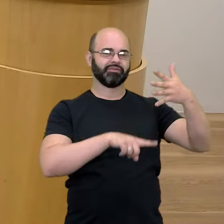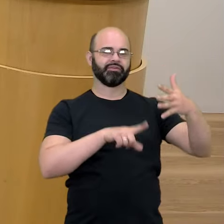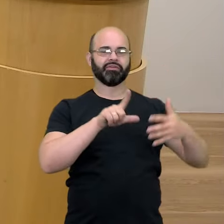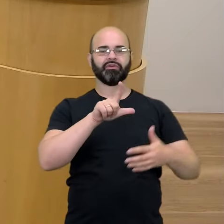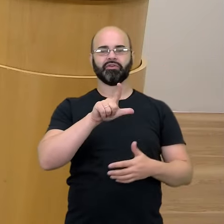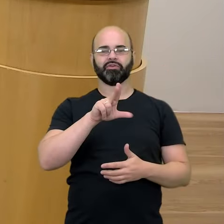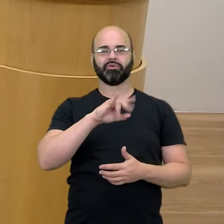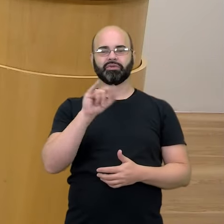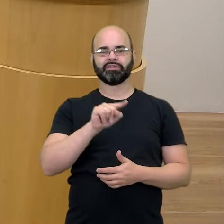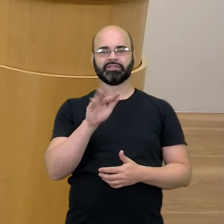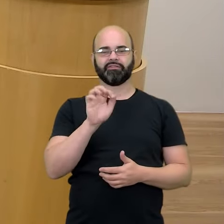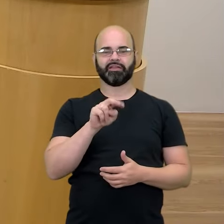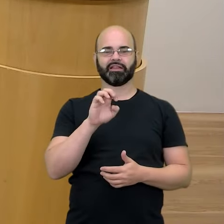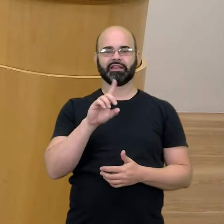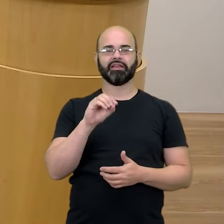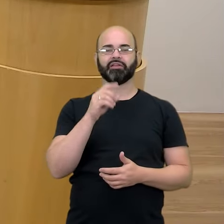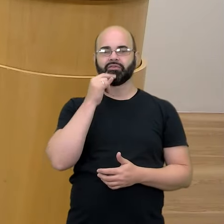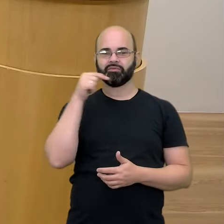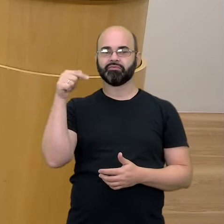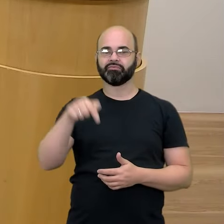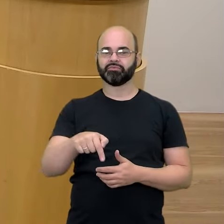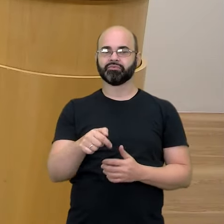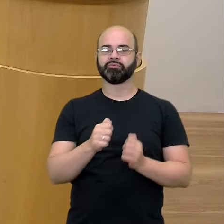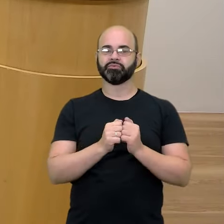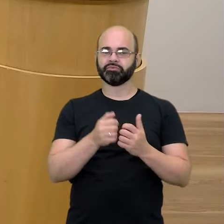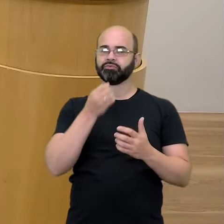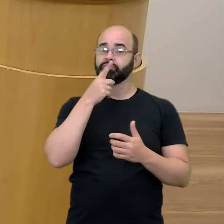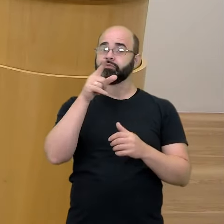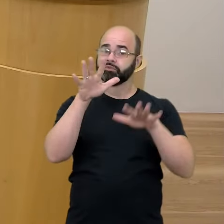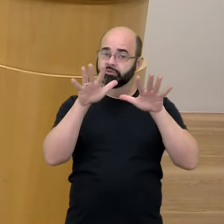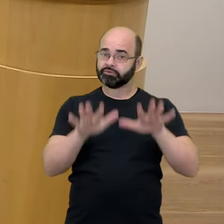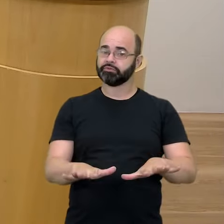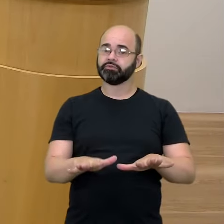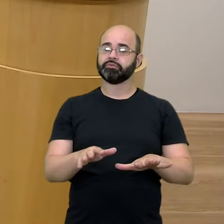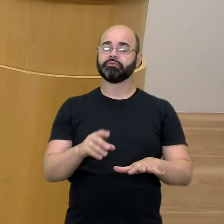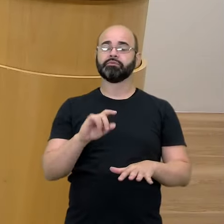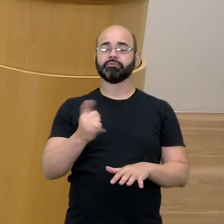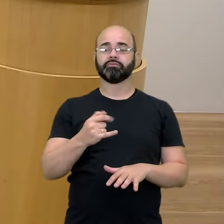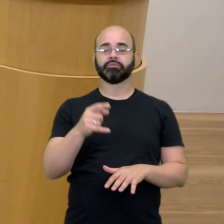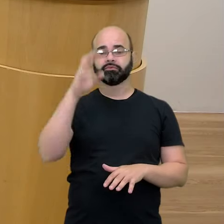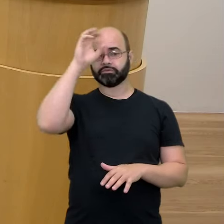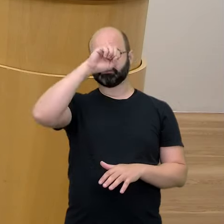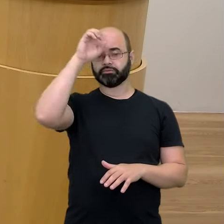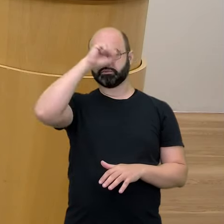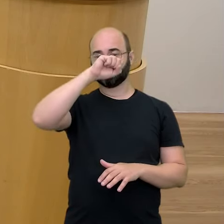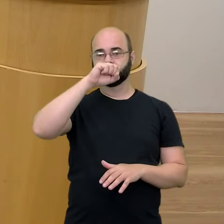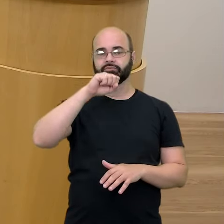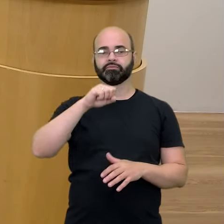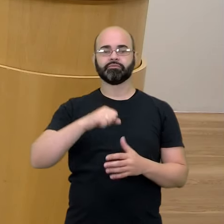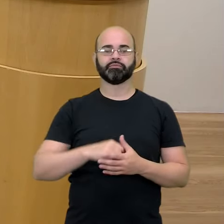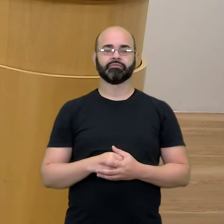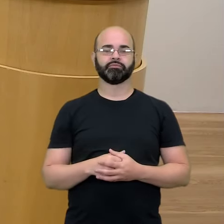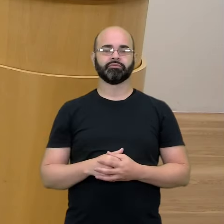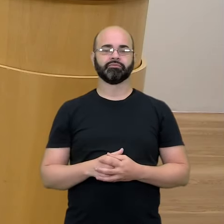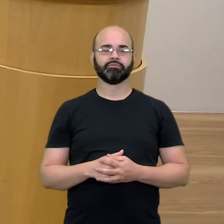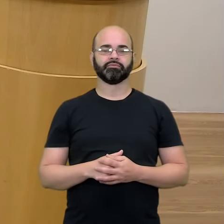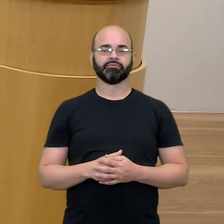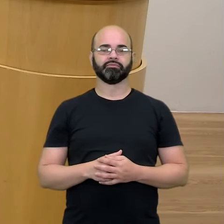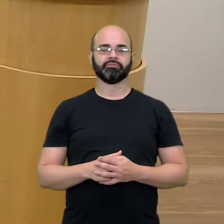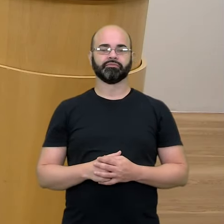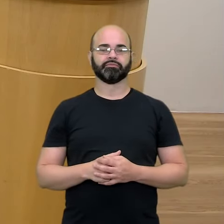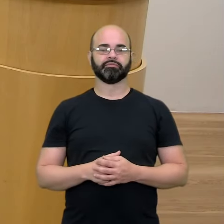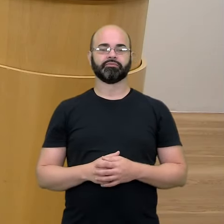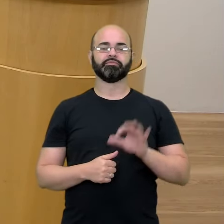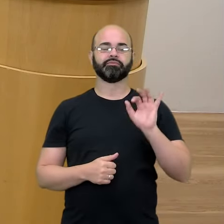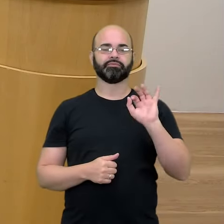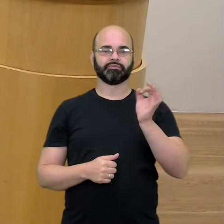simultâneas, mas ele tá aqui com a gente pra isso. Você está aqui, firme e forte, pra ouvir pérolas como essa. Exato. Aí depois que eu questionei